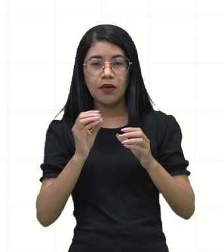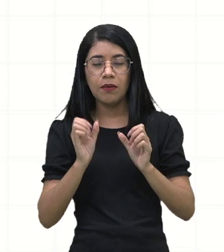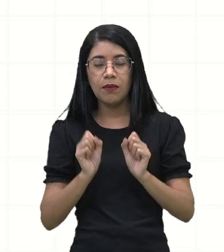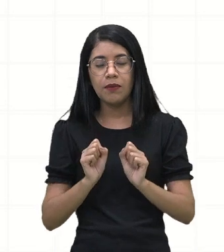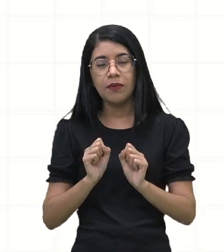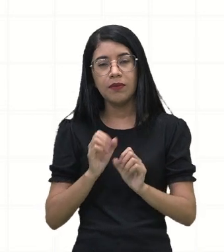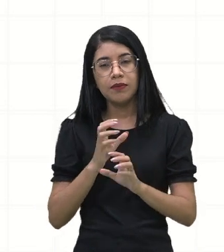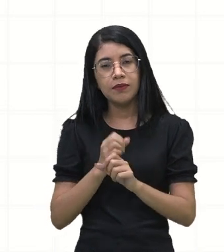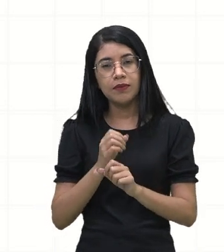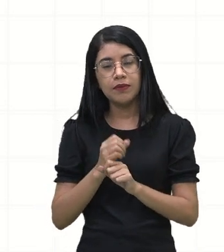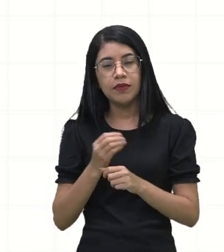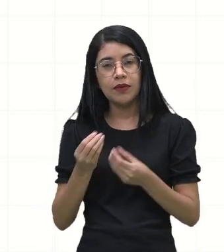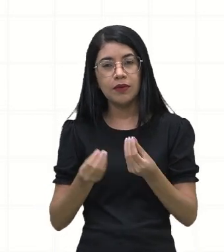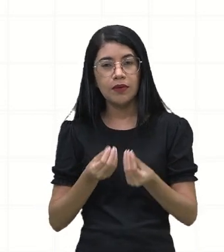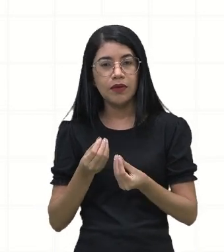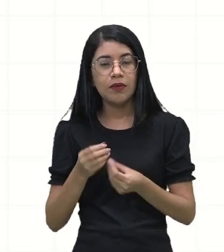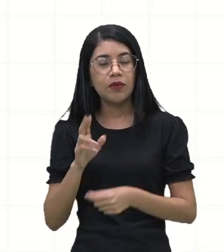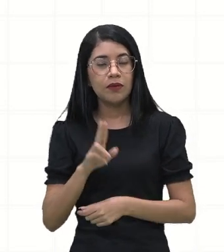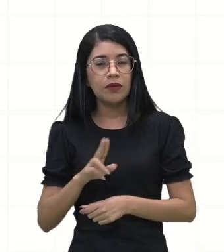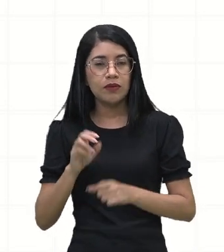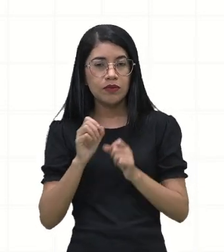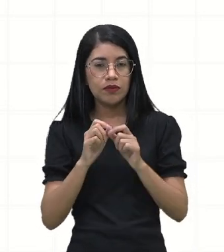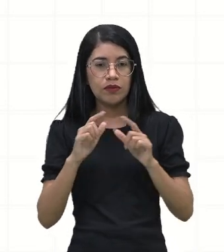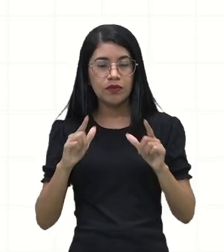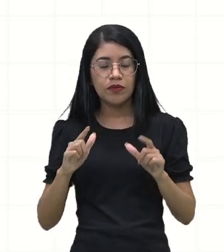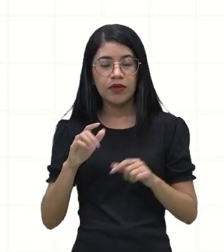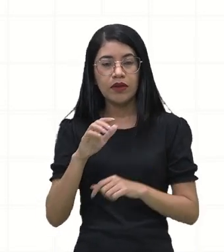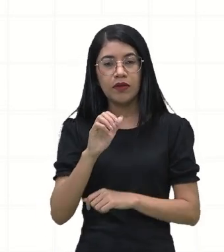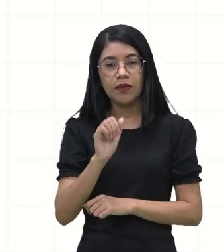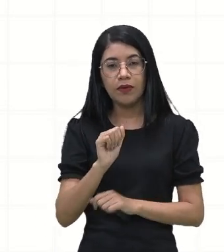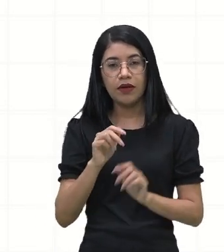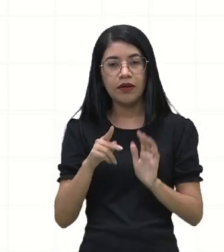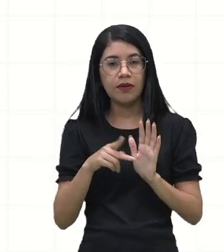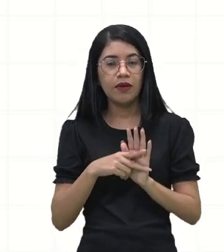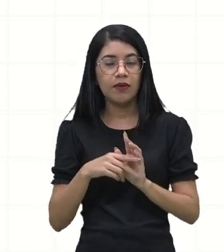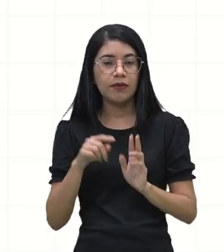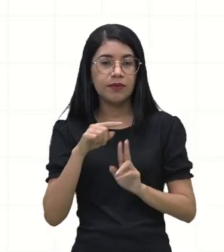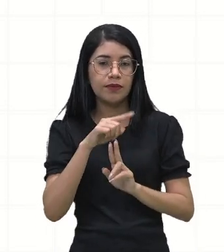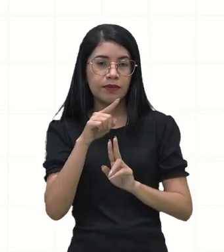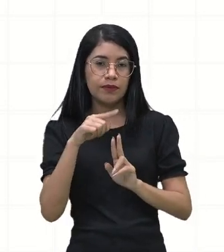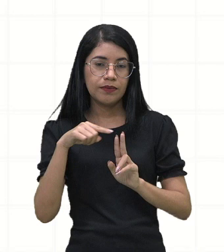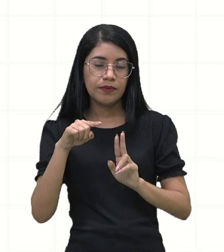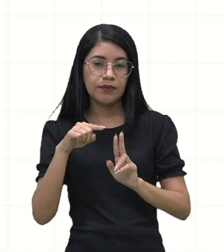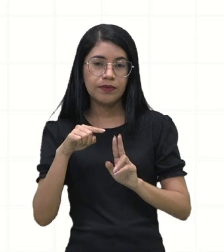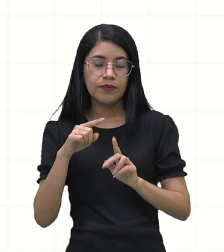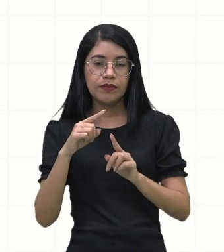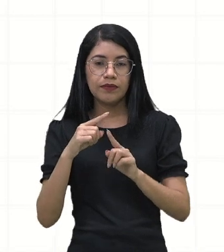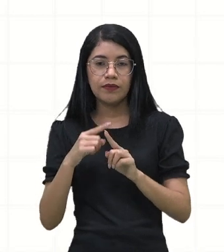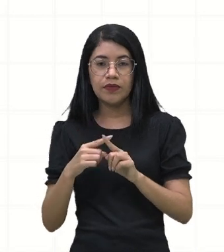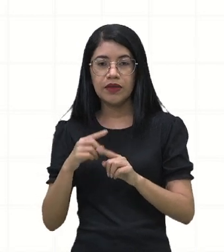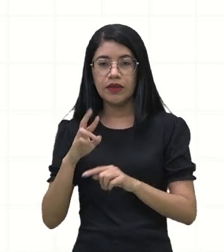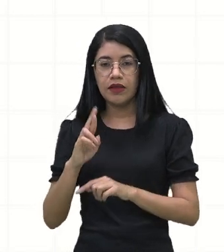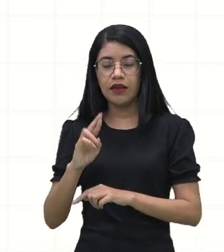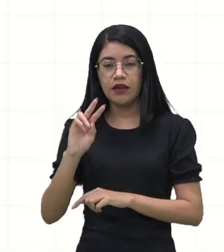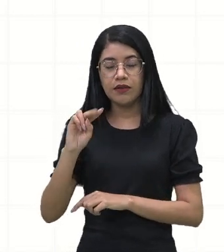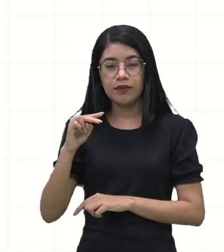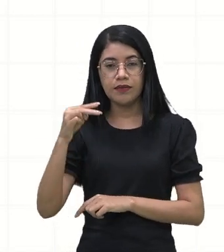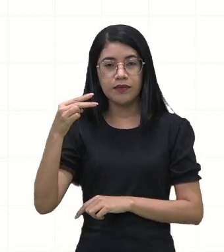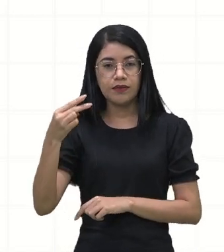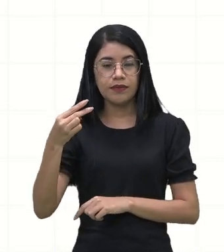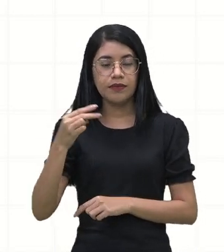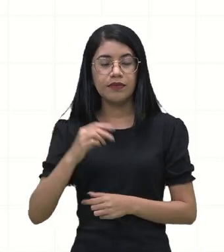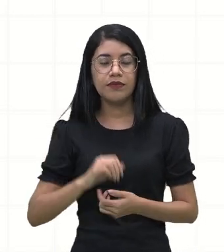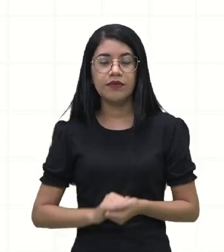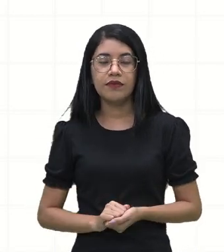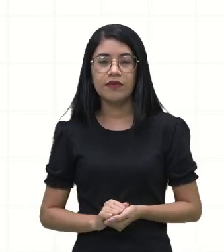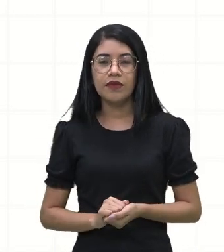fórmula A igual ao π, a nossa constante aqui, né? E também o raio, ó. O que